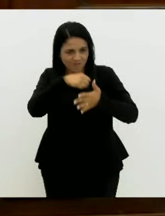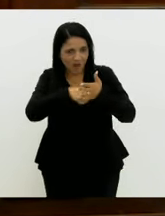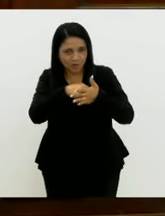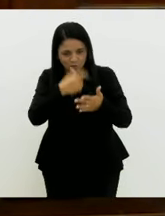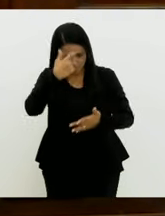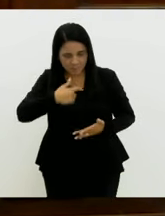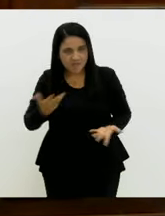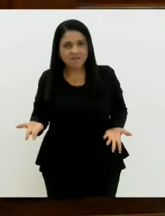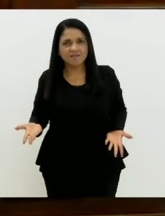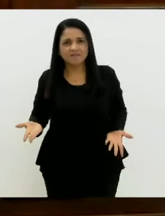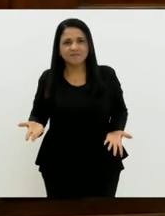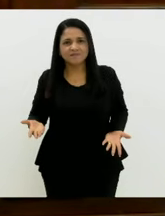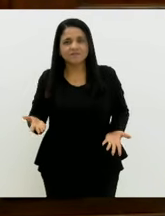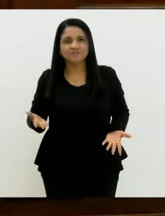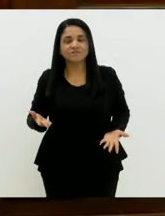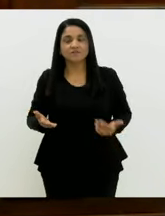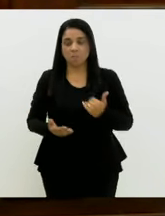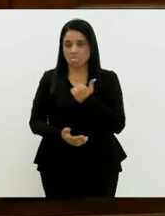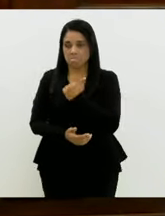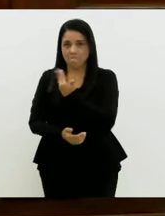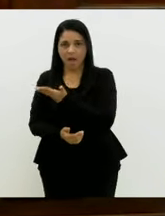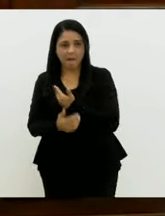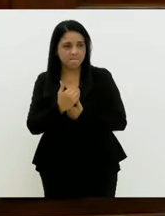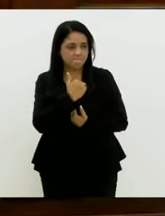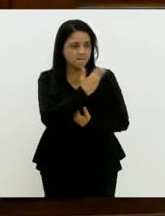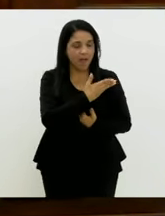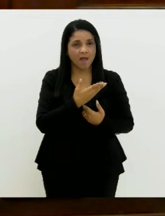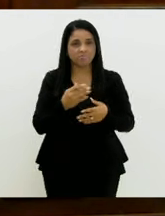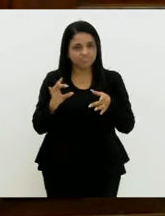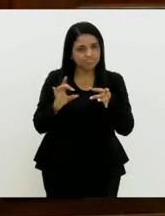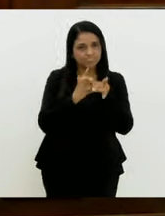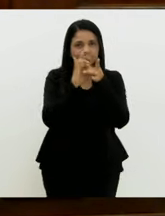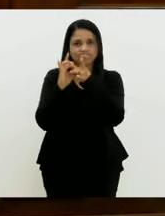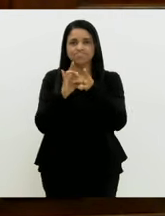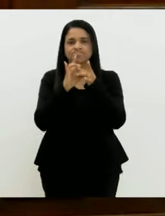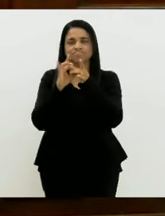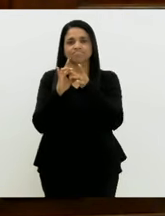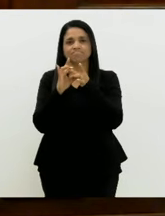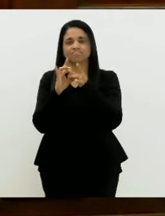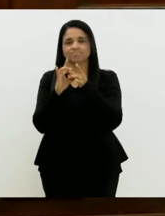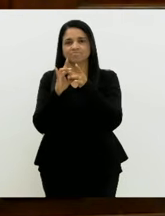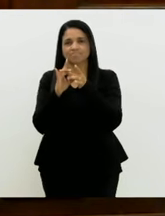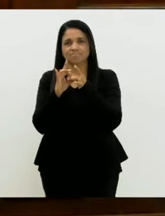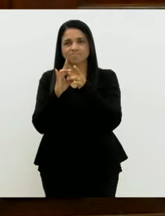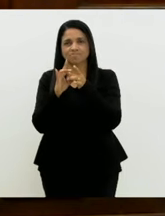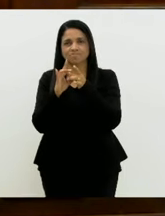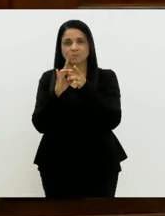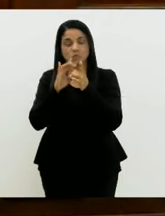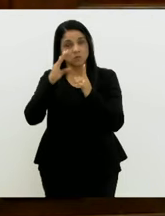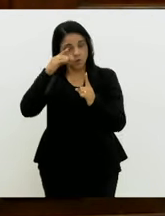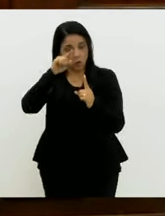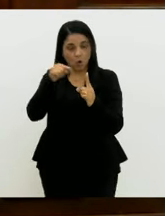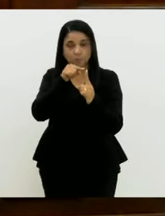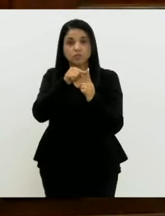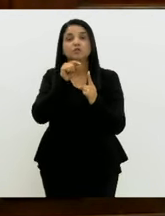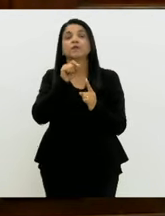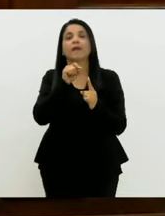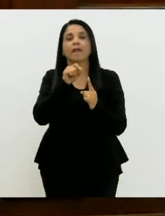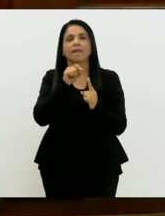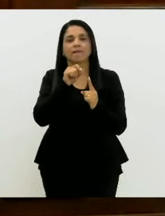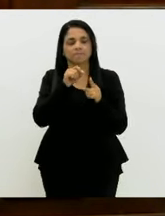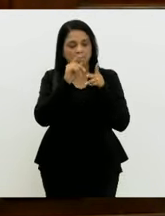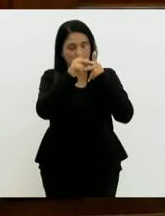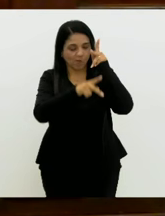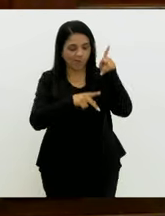importante nós unirmos e entendermos uma coisa, que o nosso foco número um é a população. E se